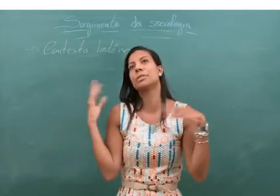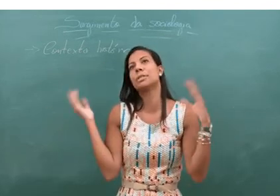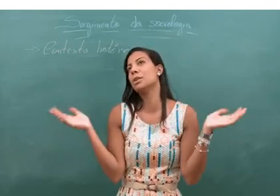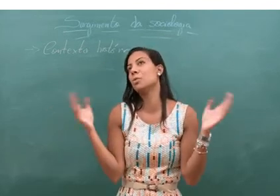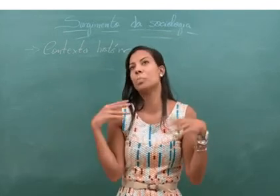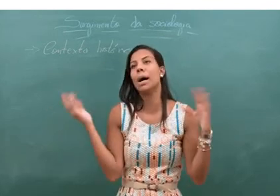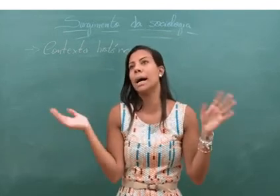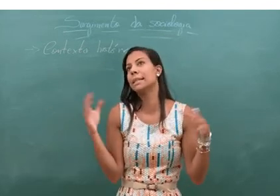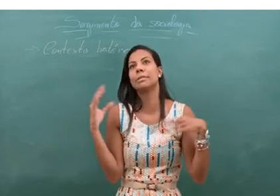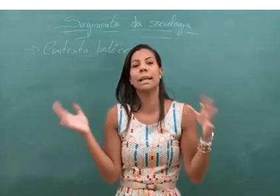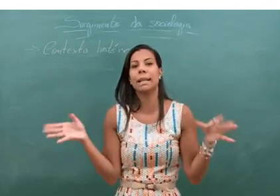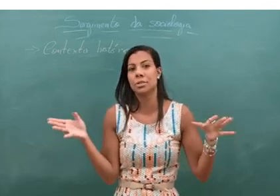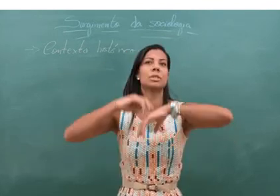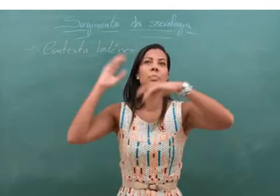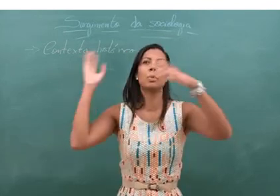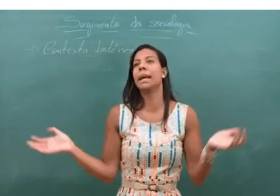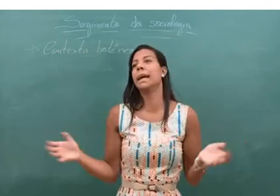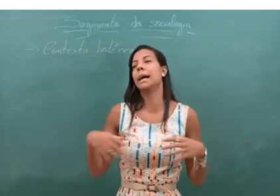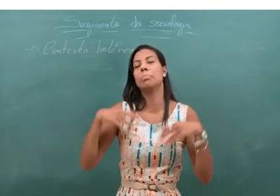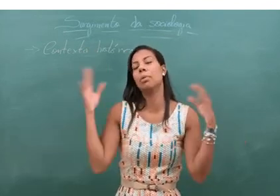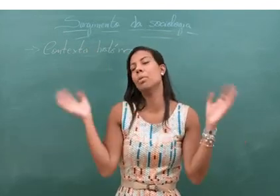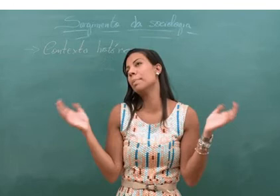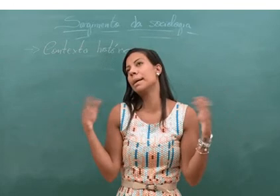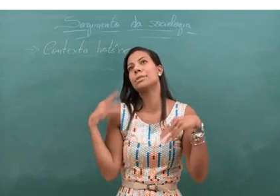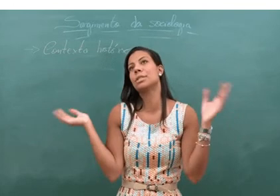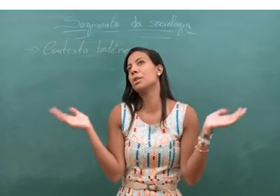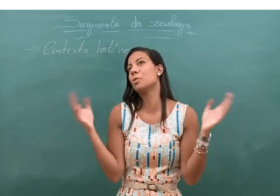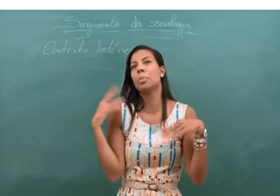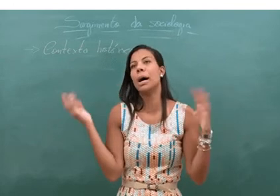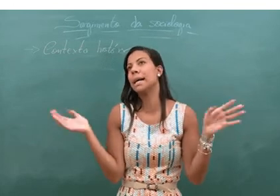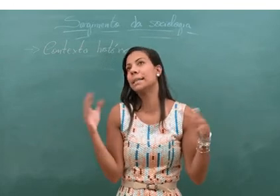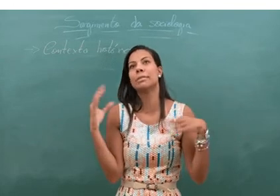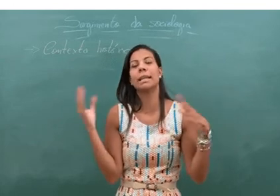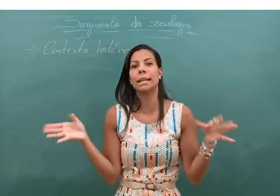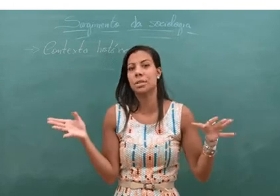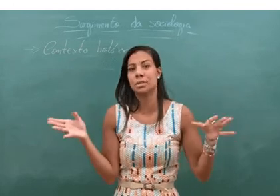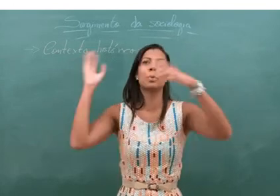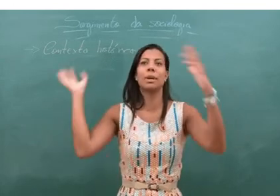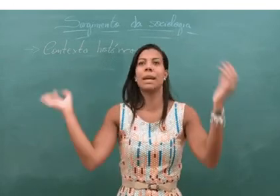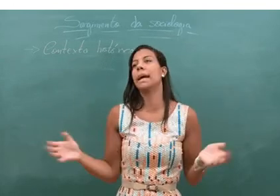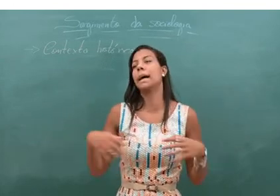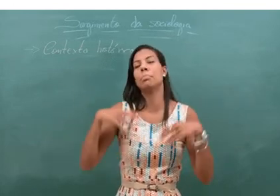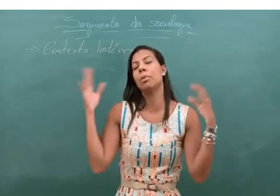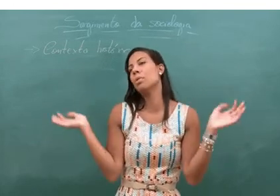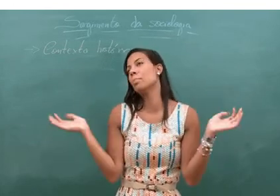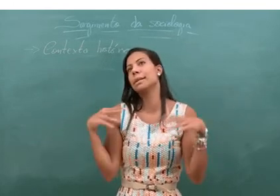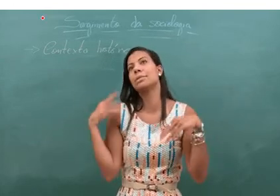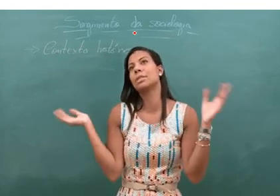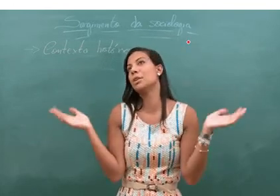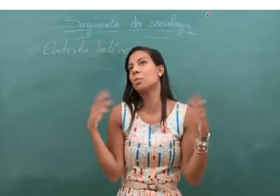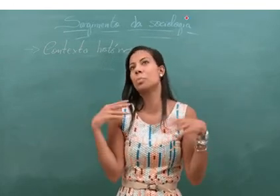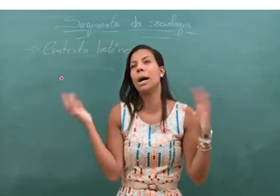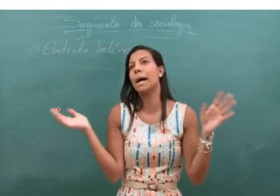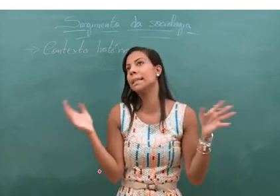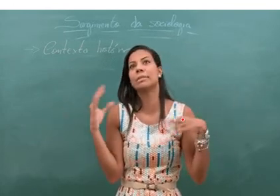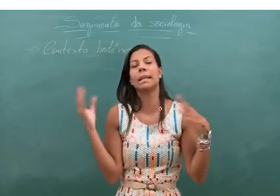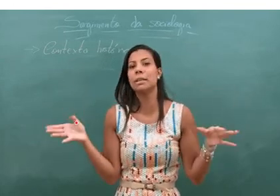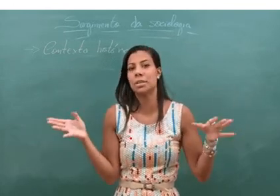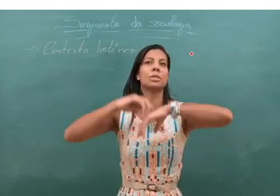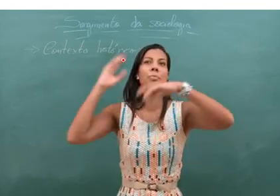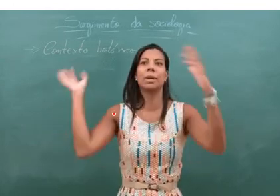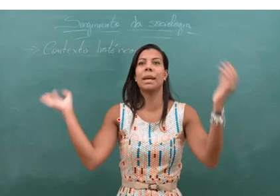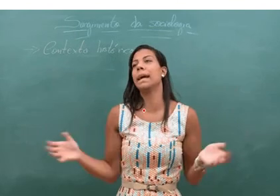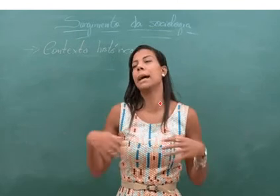que não se utiliza de palavras, então isso vai se tornar a linguagem não verbal. Olha